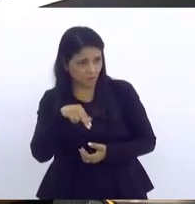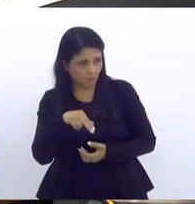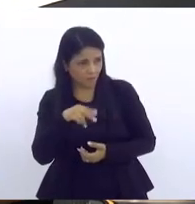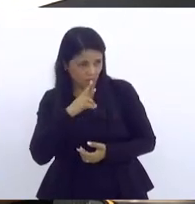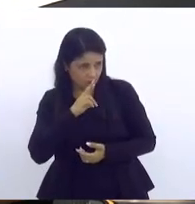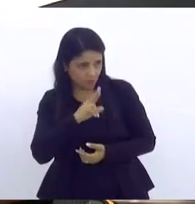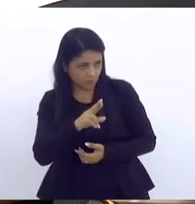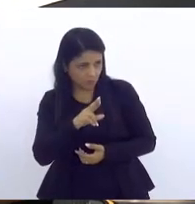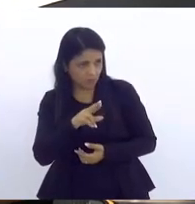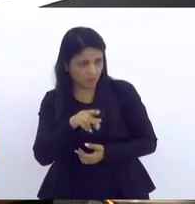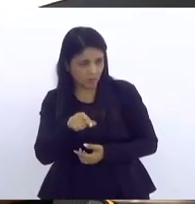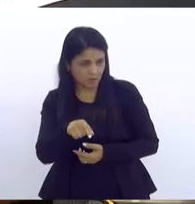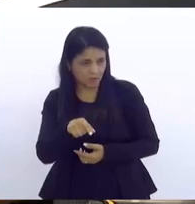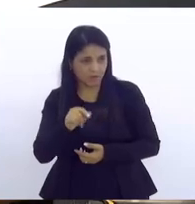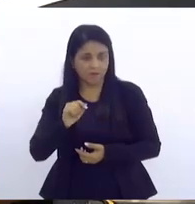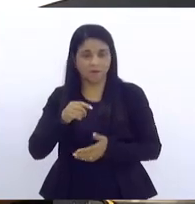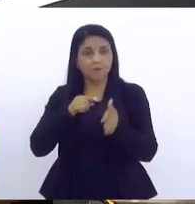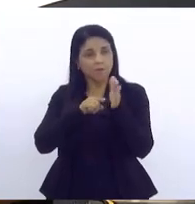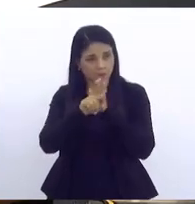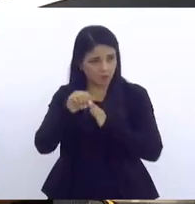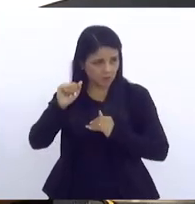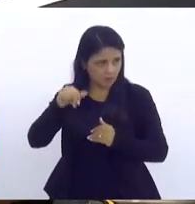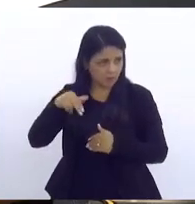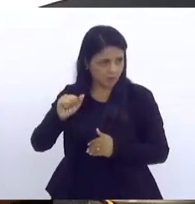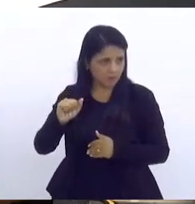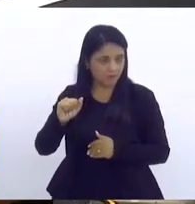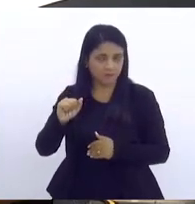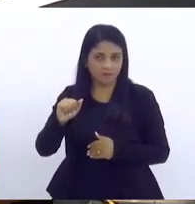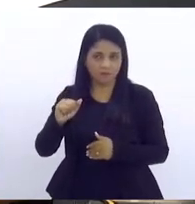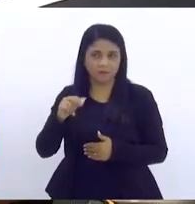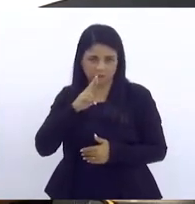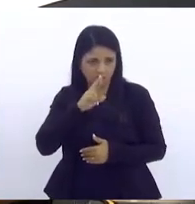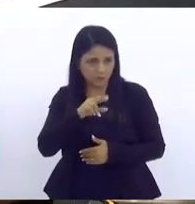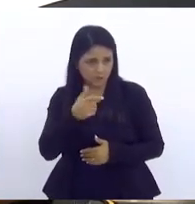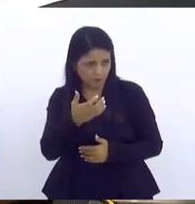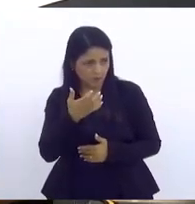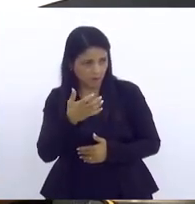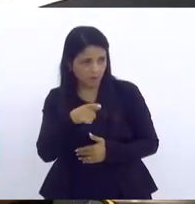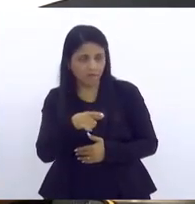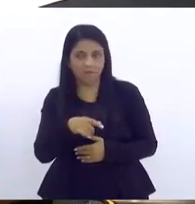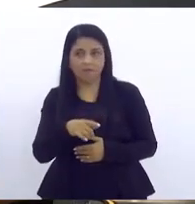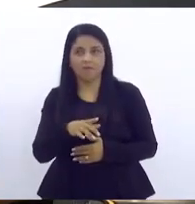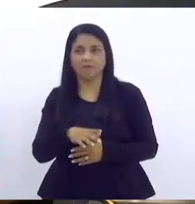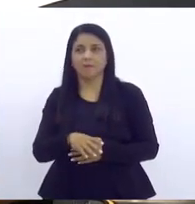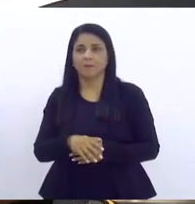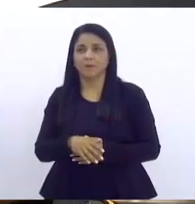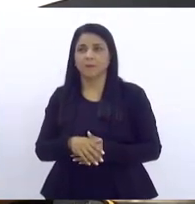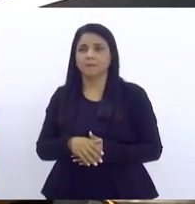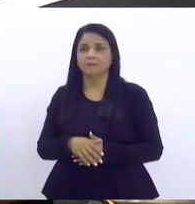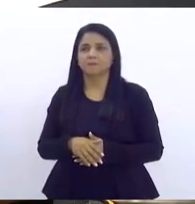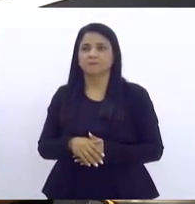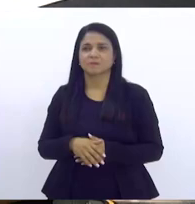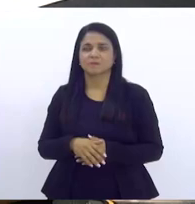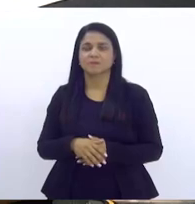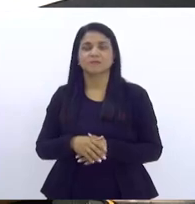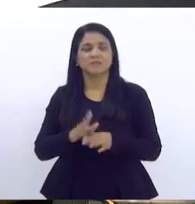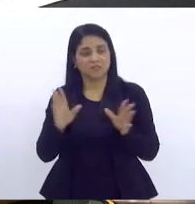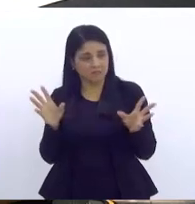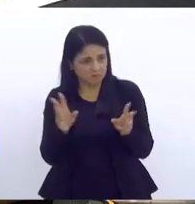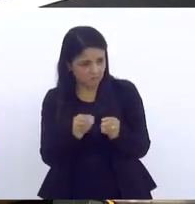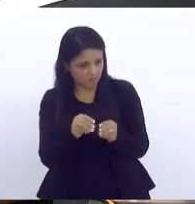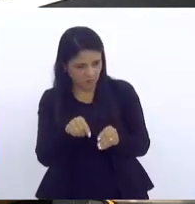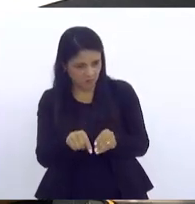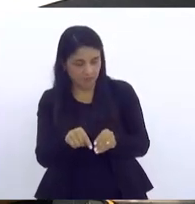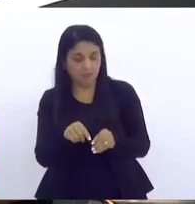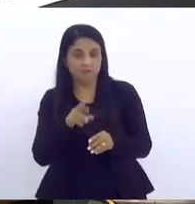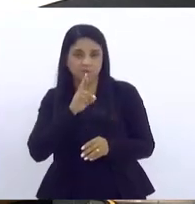gente conseguir tá vai chegar vai chegar só deixa a gente até terminar aqui essa questão que a